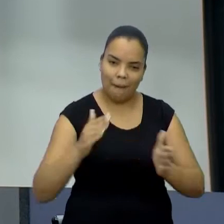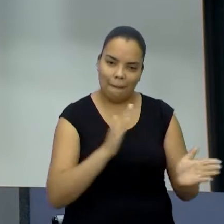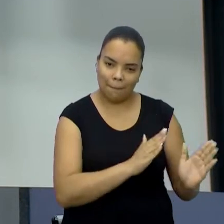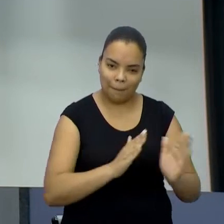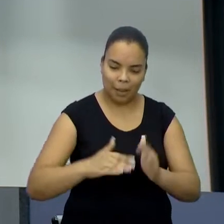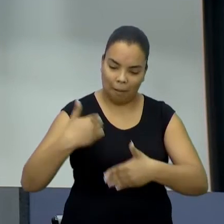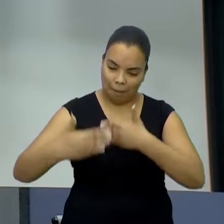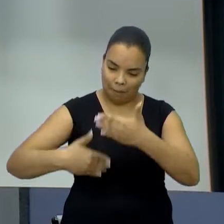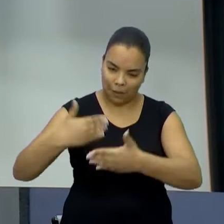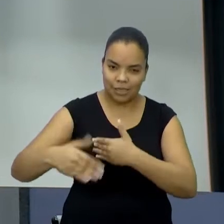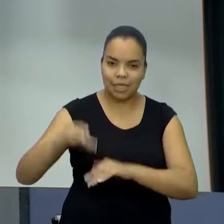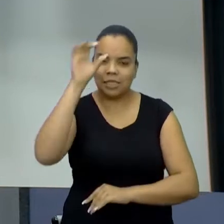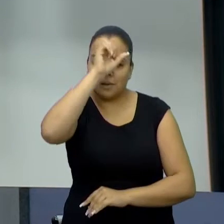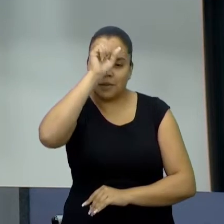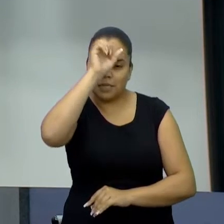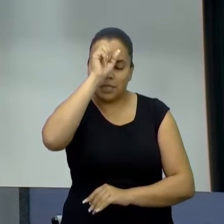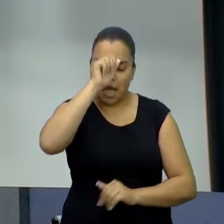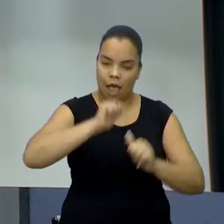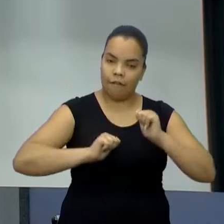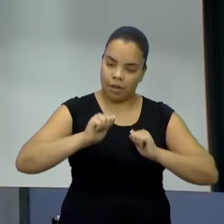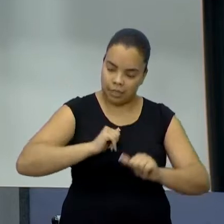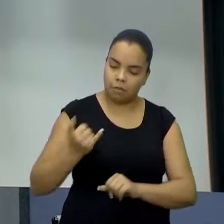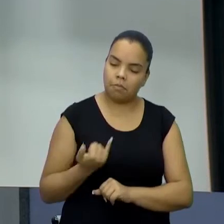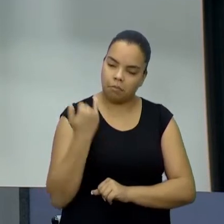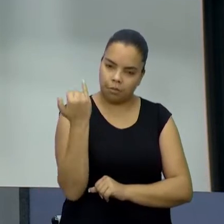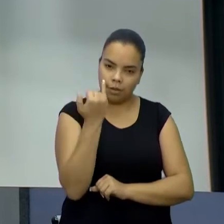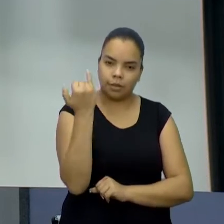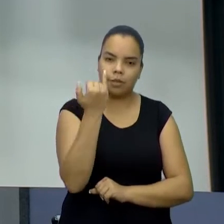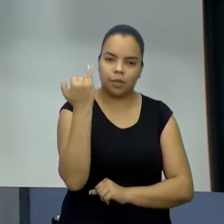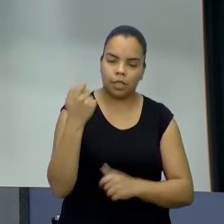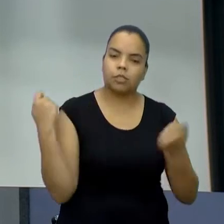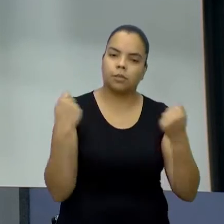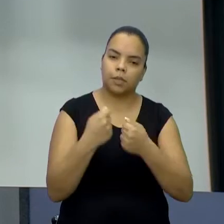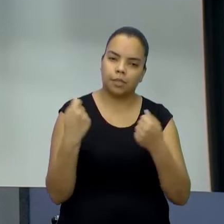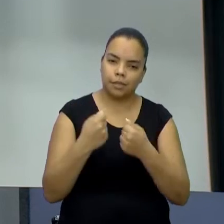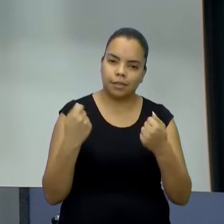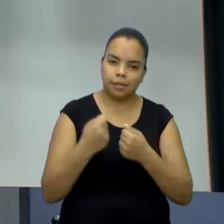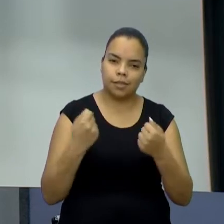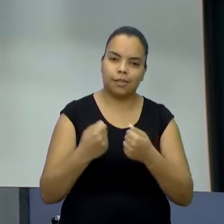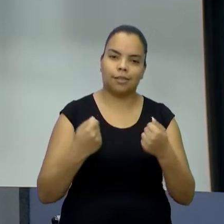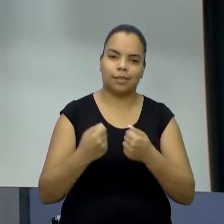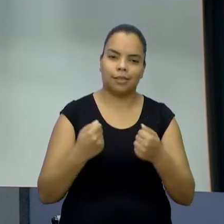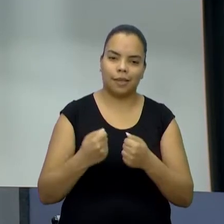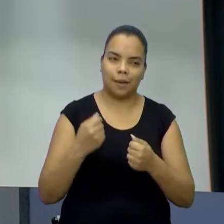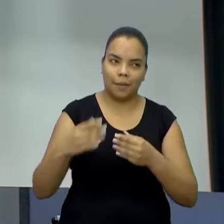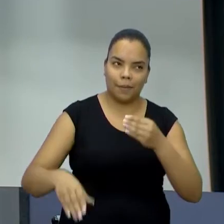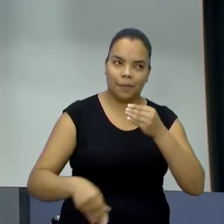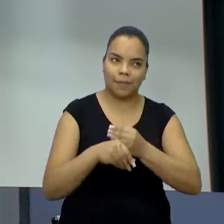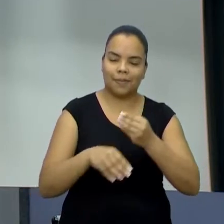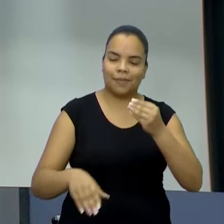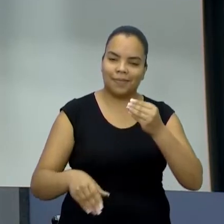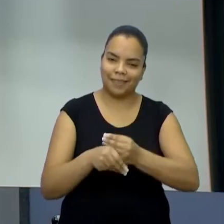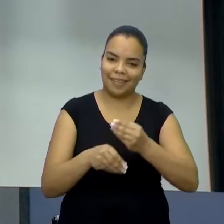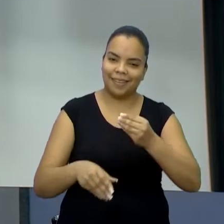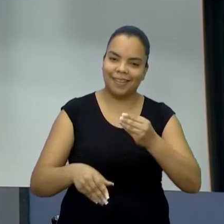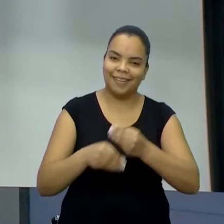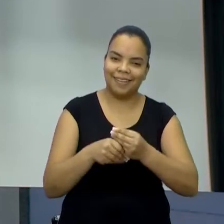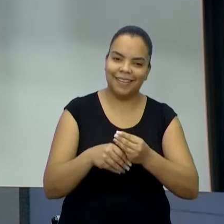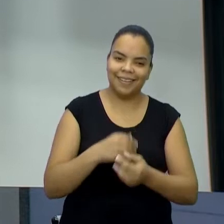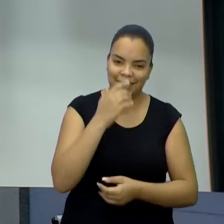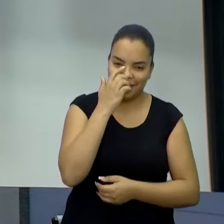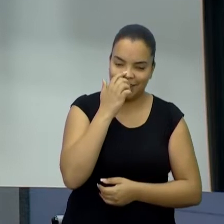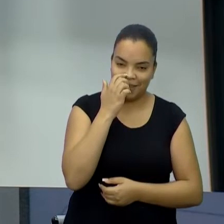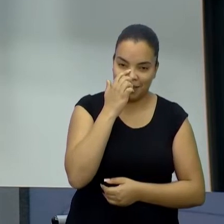essa questão da autoavaliação, ela é muito importante e ela precisa fazer parte desse processo. Então, a